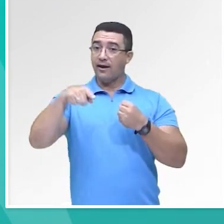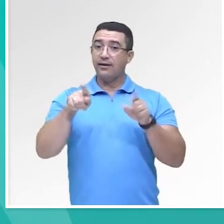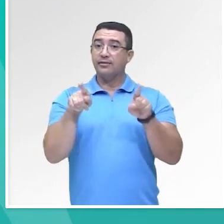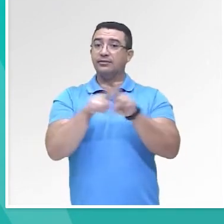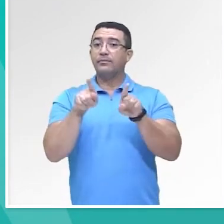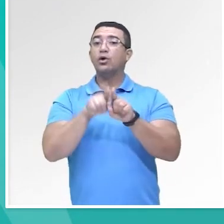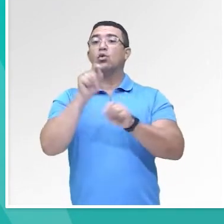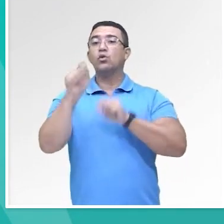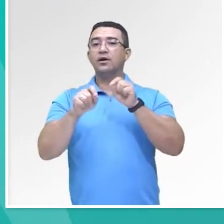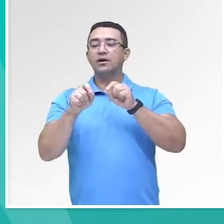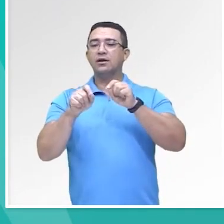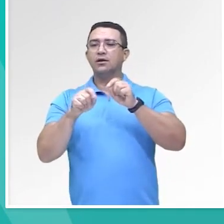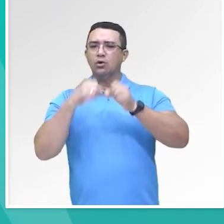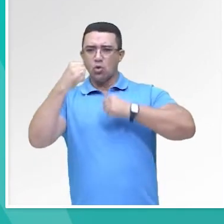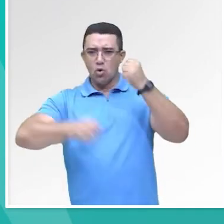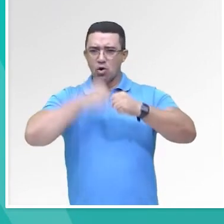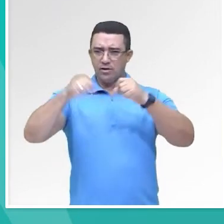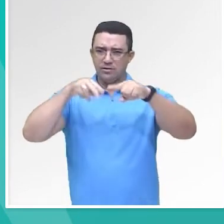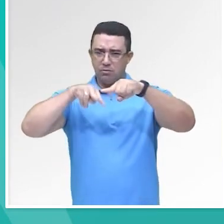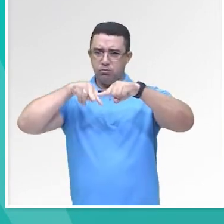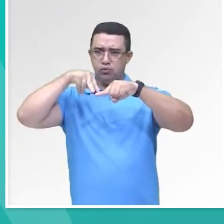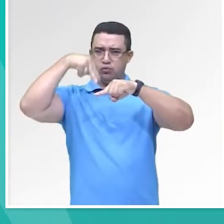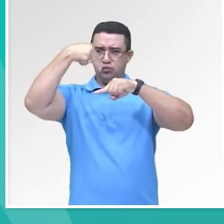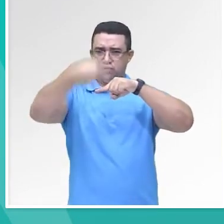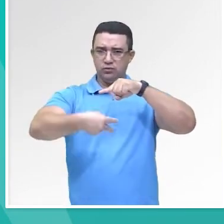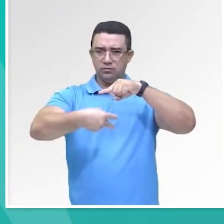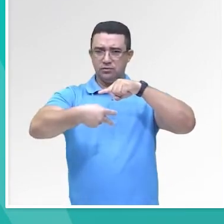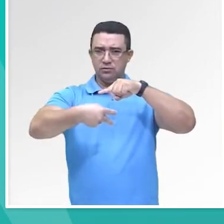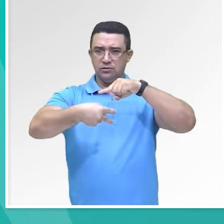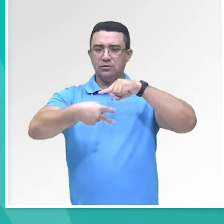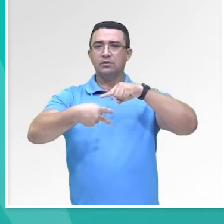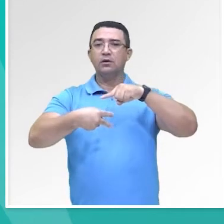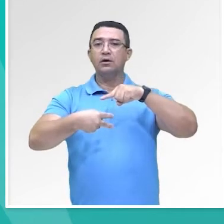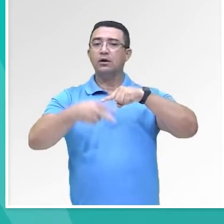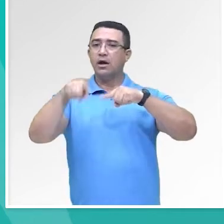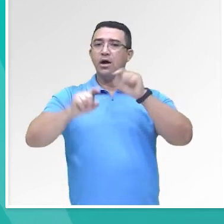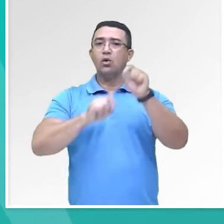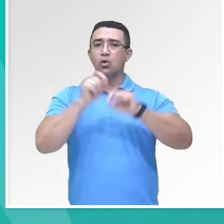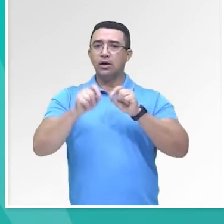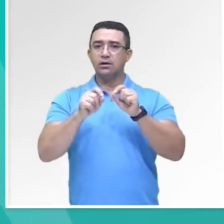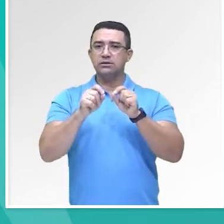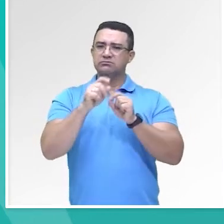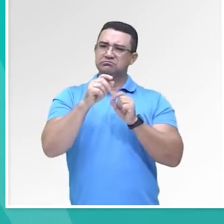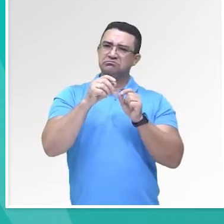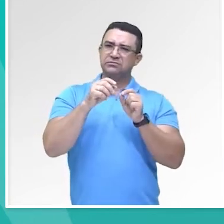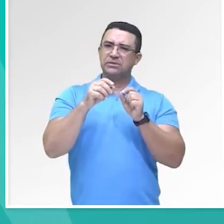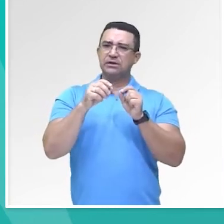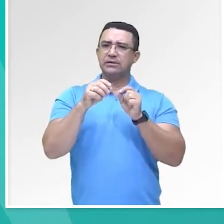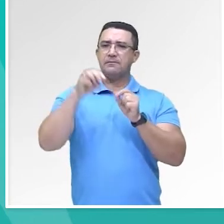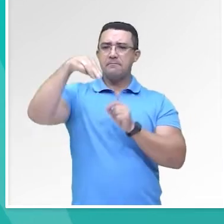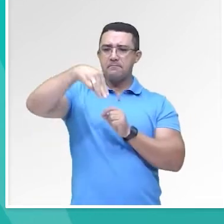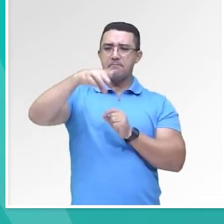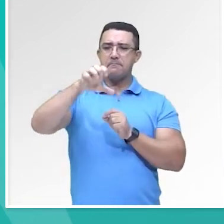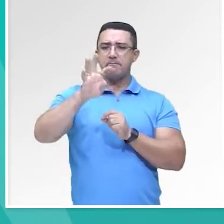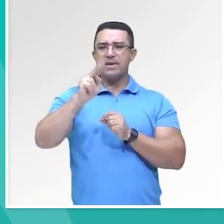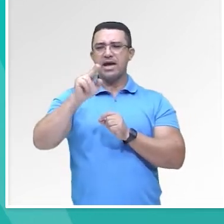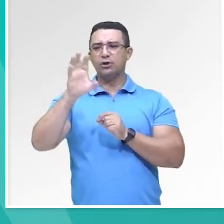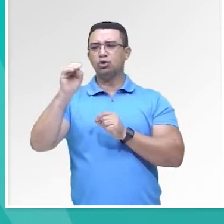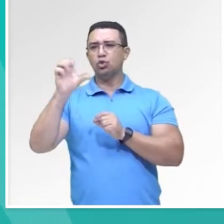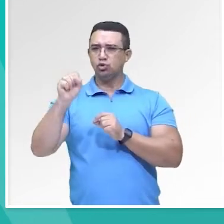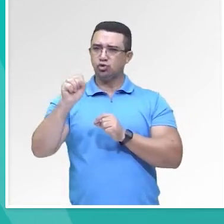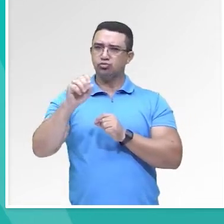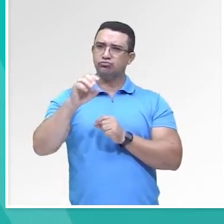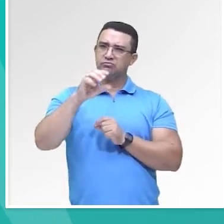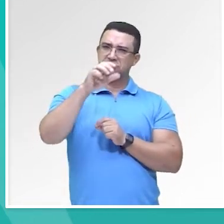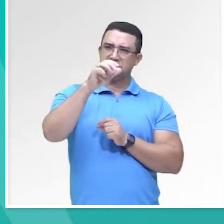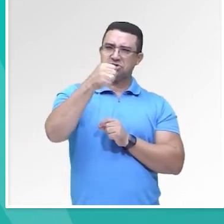ver? Então, as corridas com barreiras, elas têm o percurso de 110 metros para os homens, 100 metros